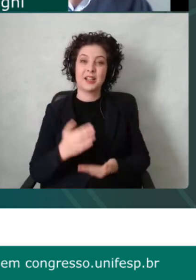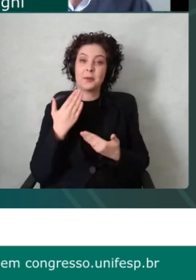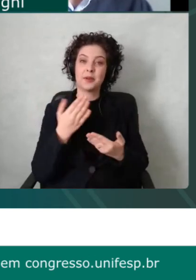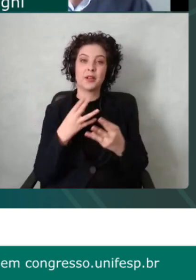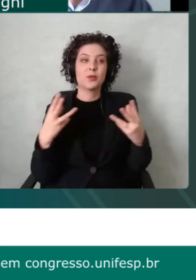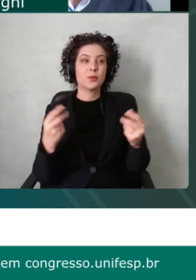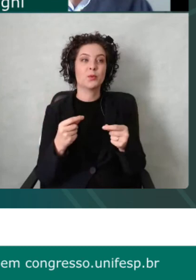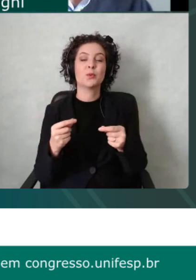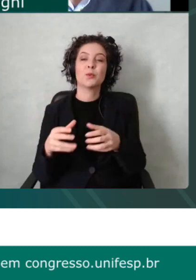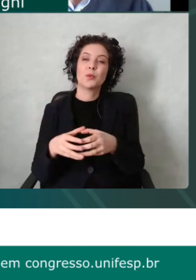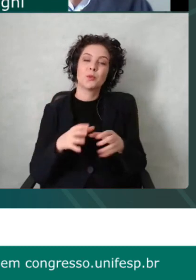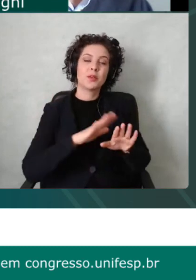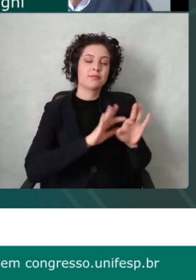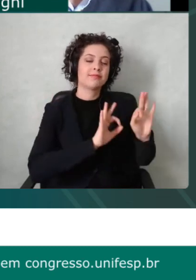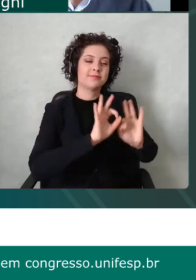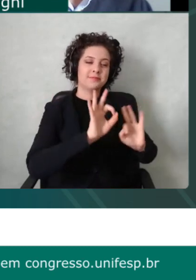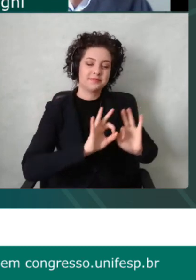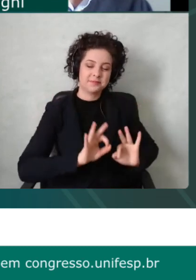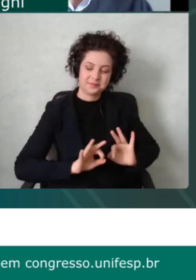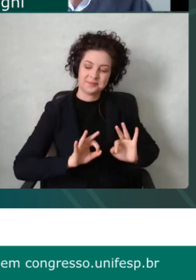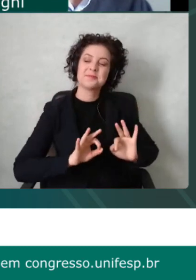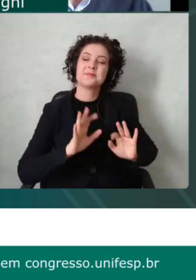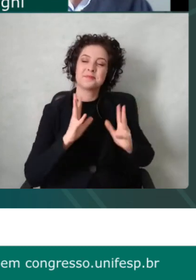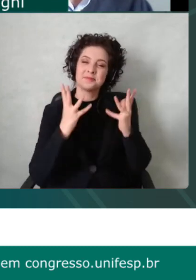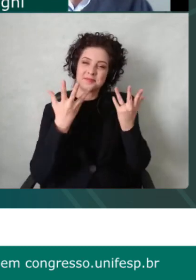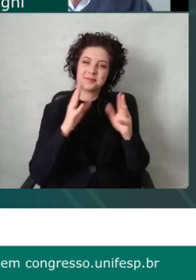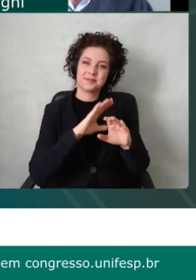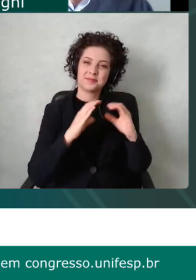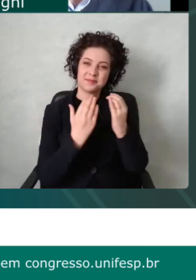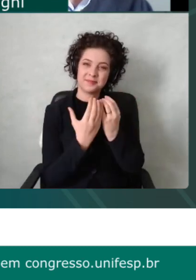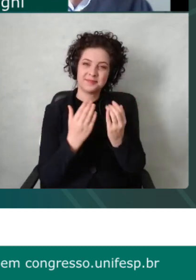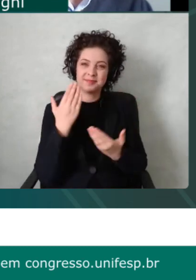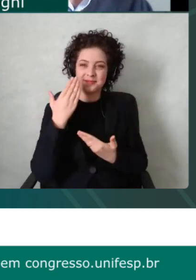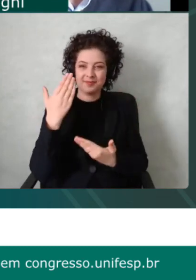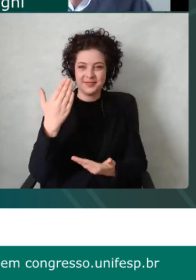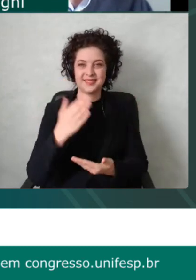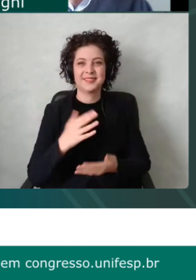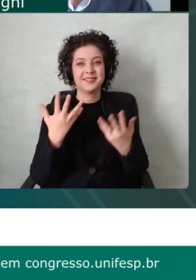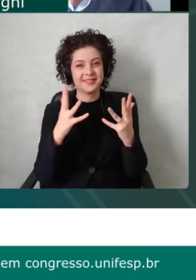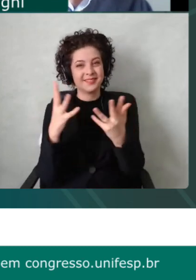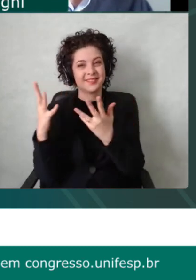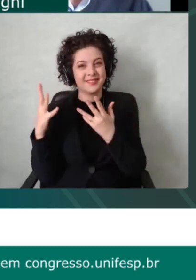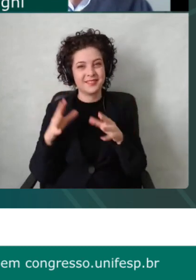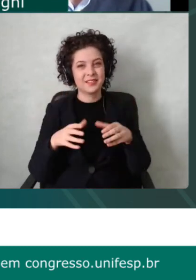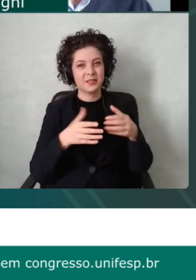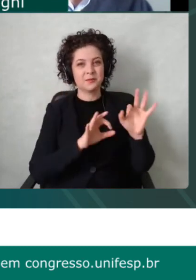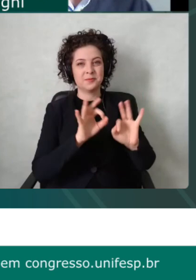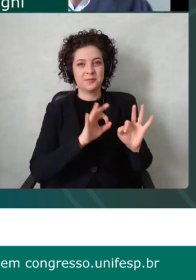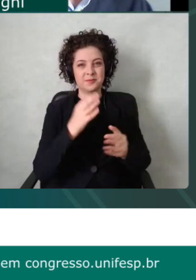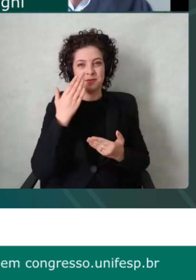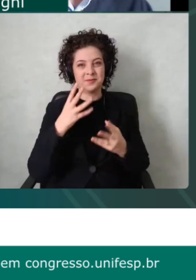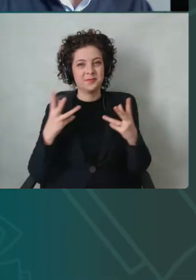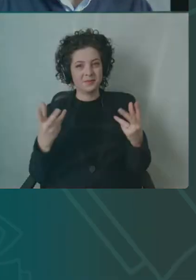por trás aí na organização desse evento. Muito obrigado, parabéns à comissão organizadora. Obrigado a todos.